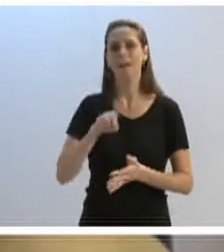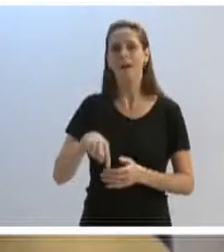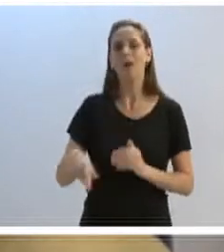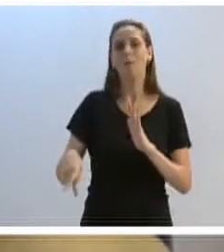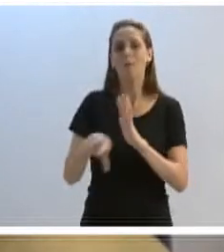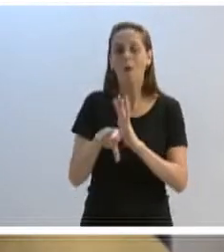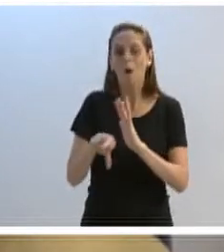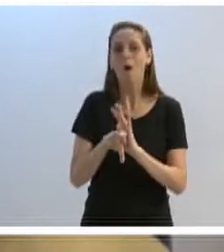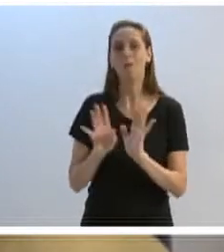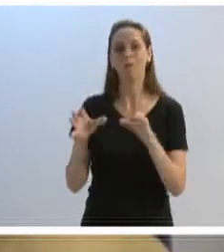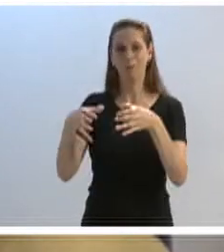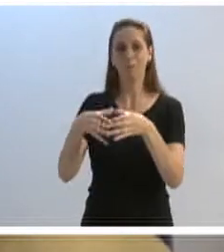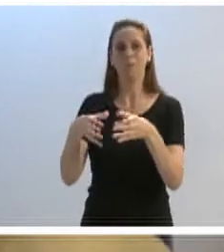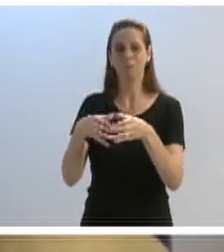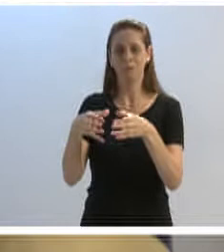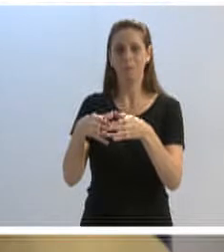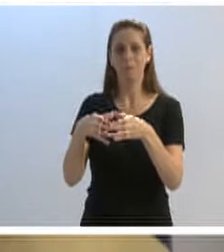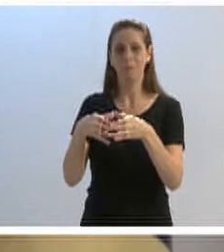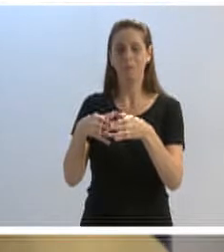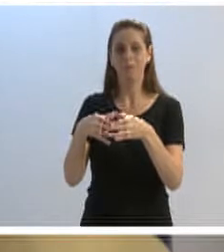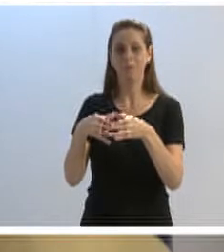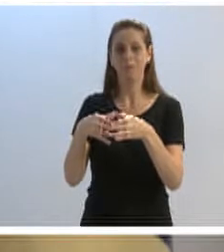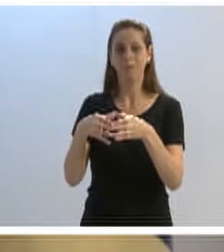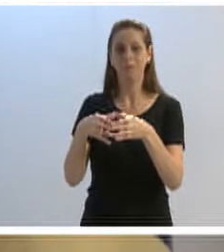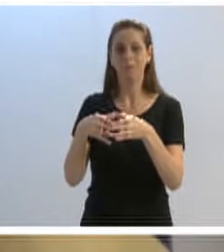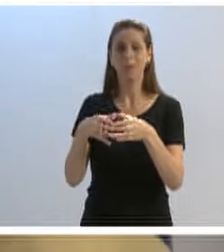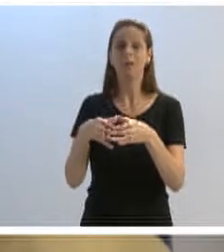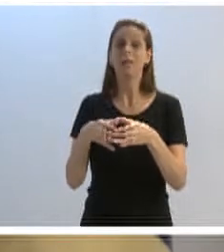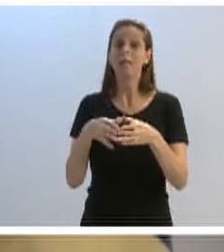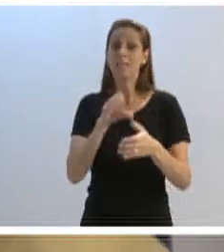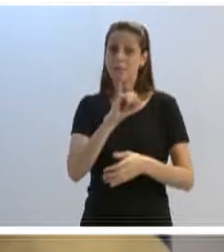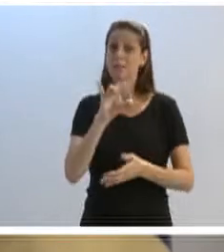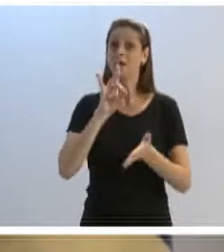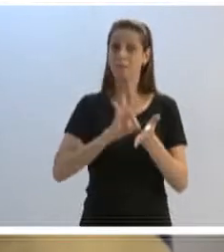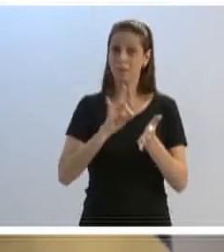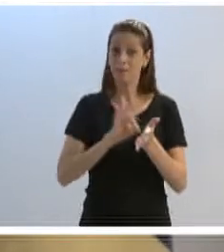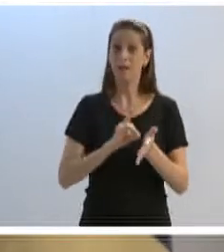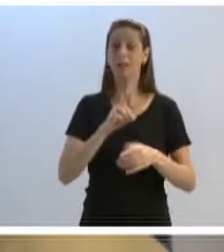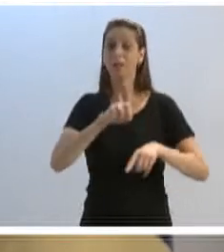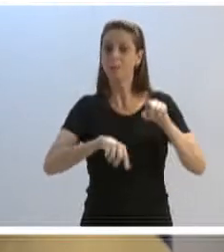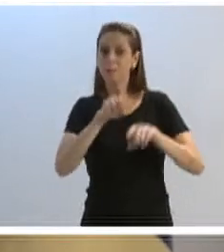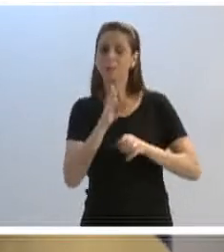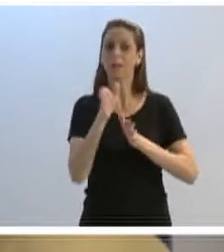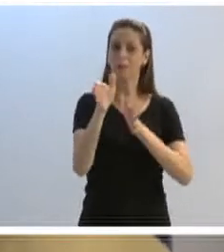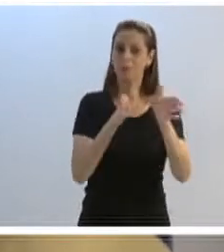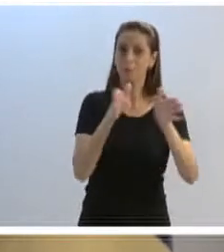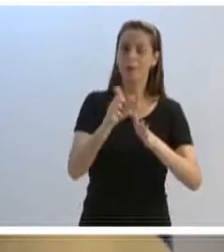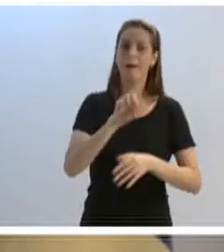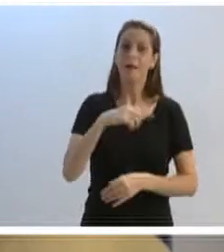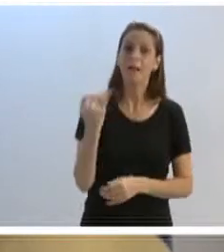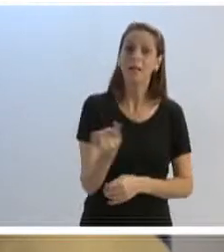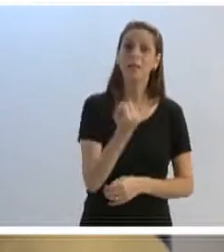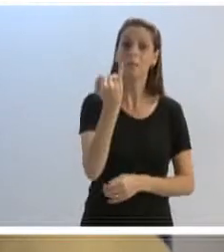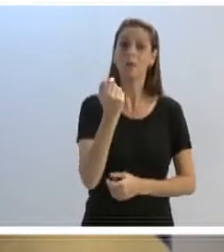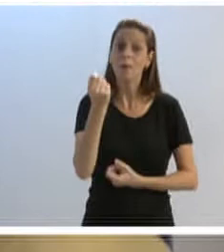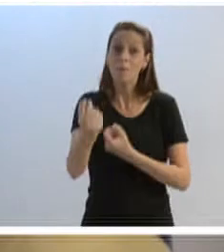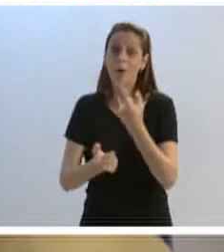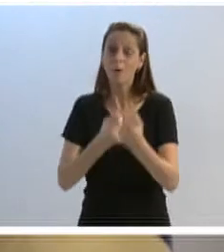heterogêneo, na medida em que um determinado recurso de acessibilidade pode ser fundamental para